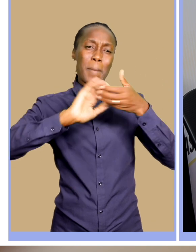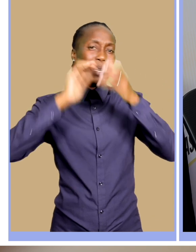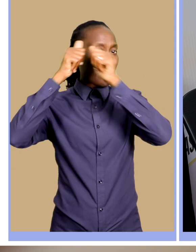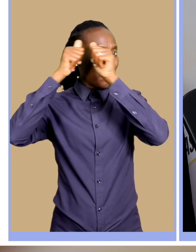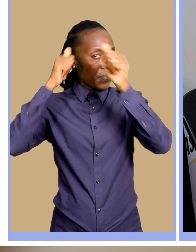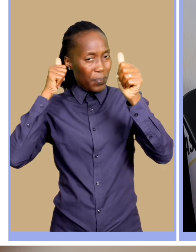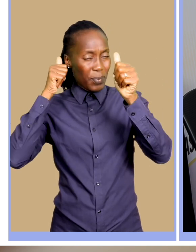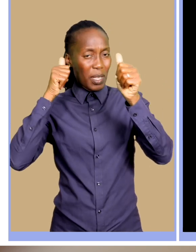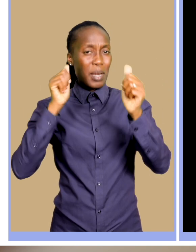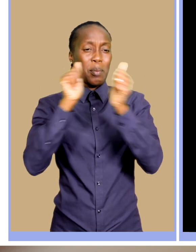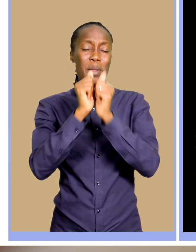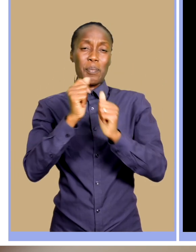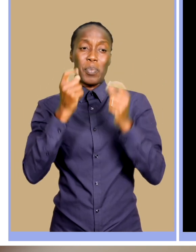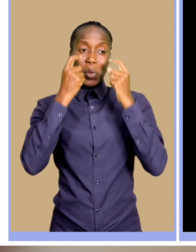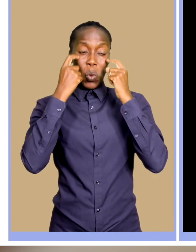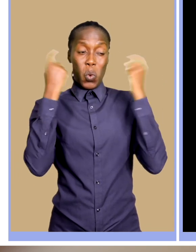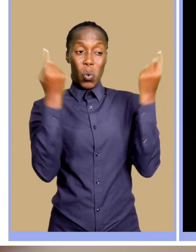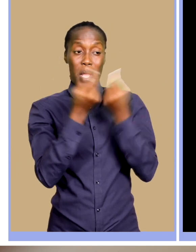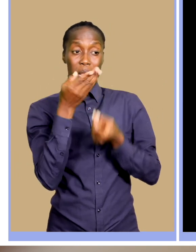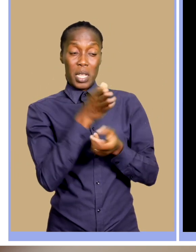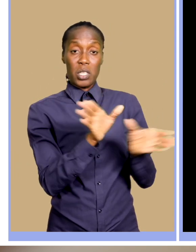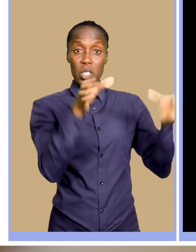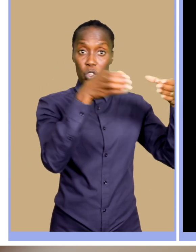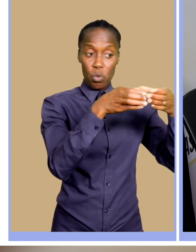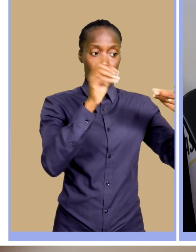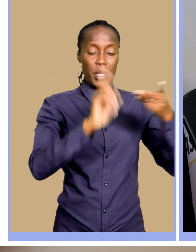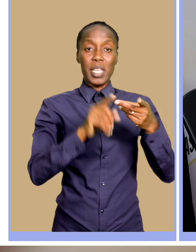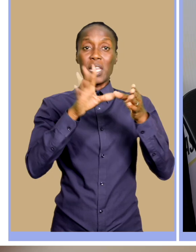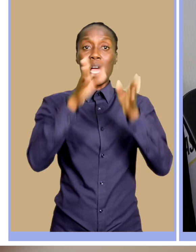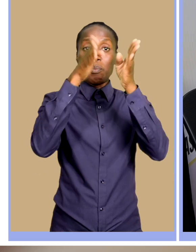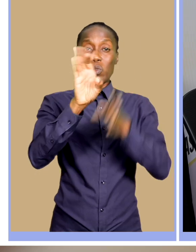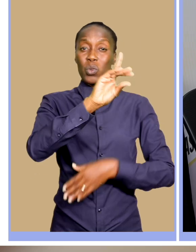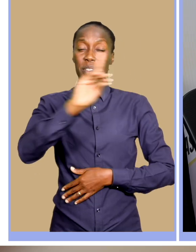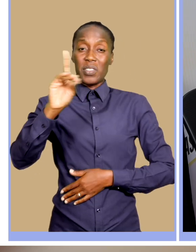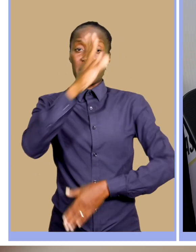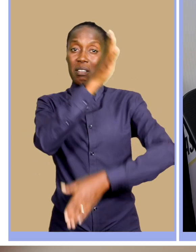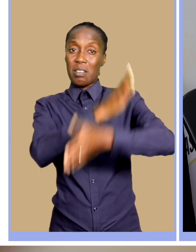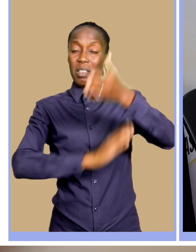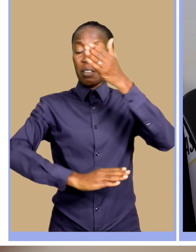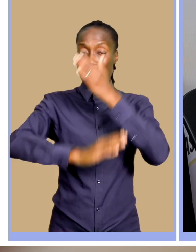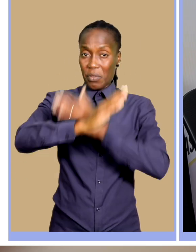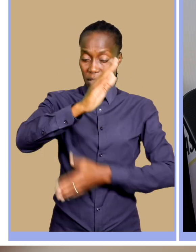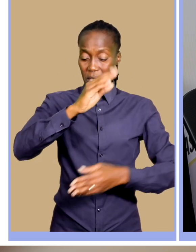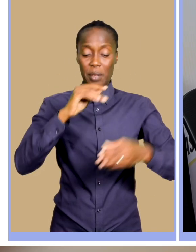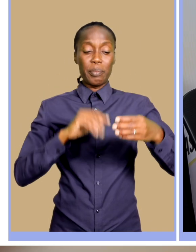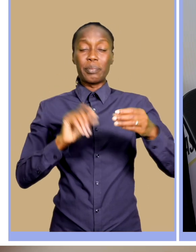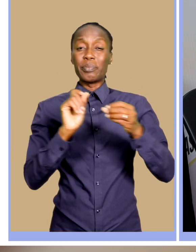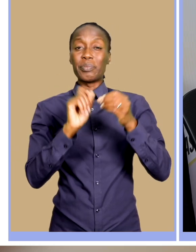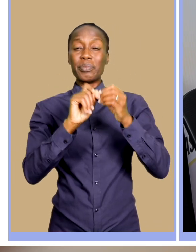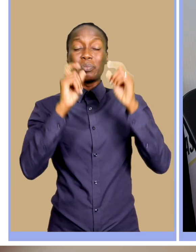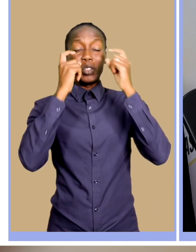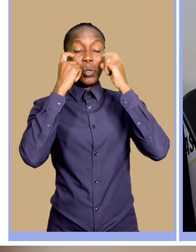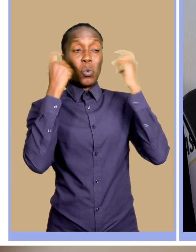deficiência física, obviamente, que é algo que se olha também como setor de saúde. Então, acho